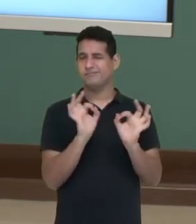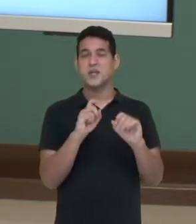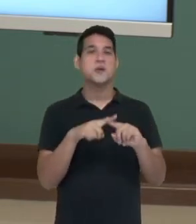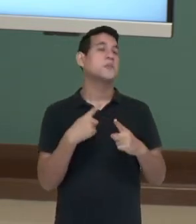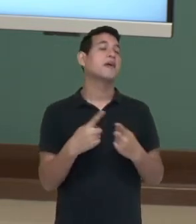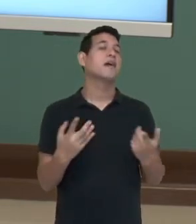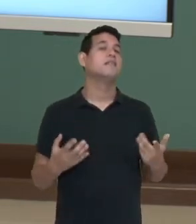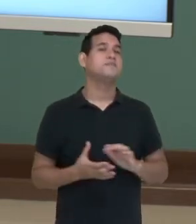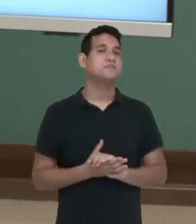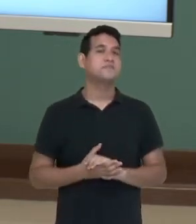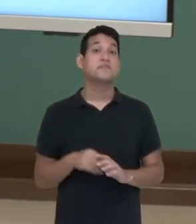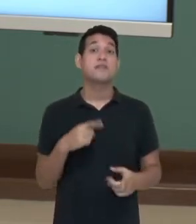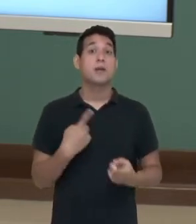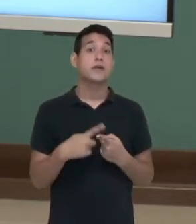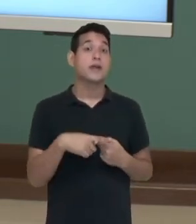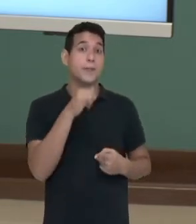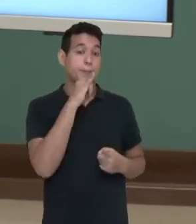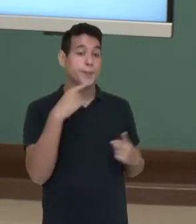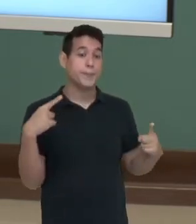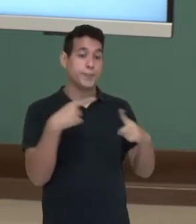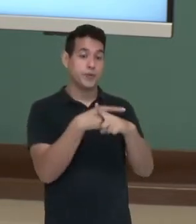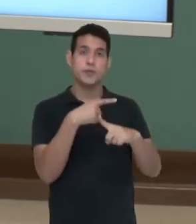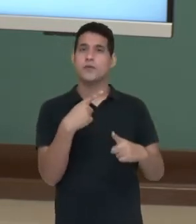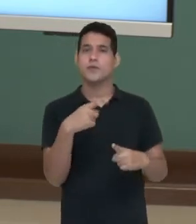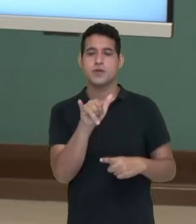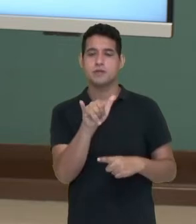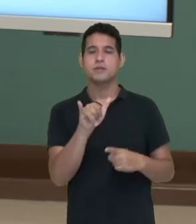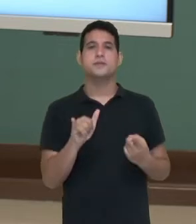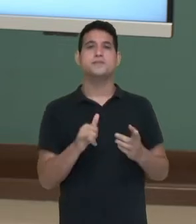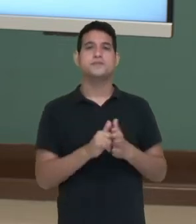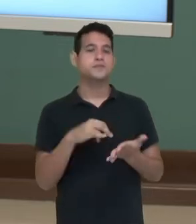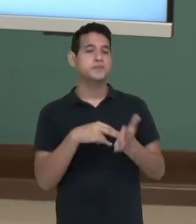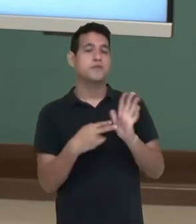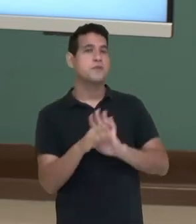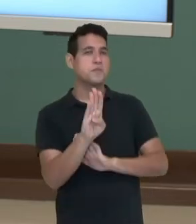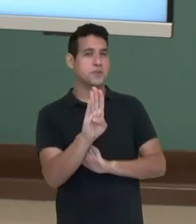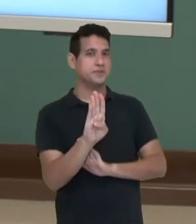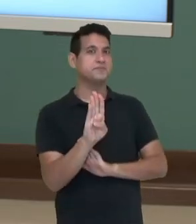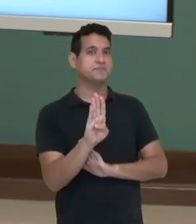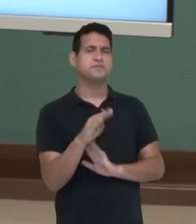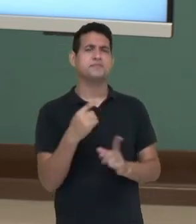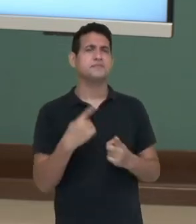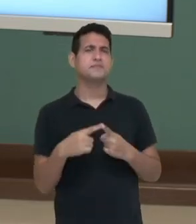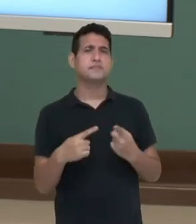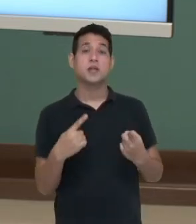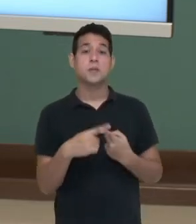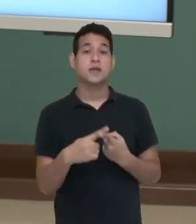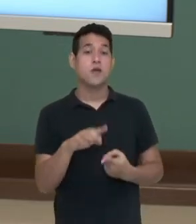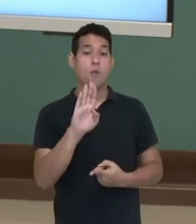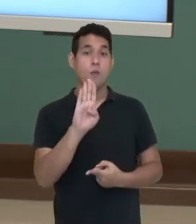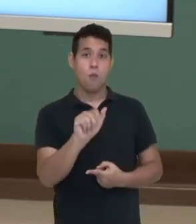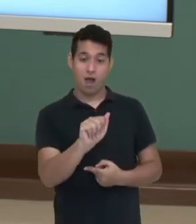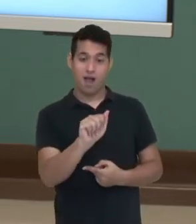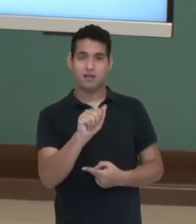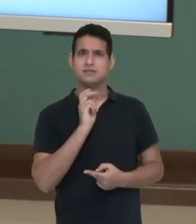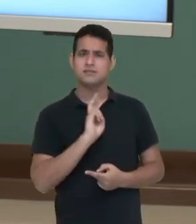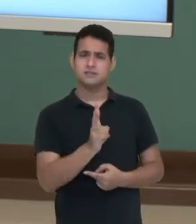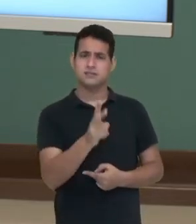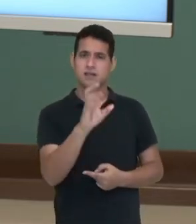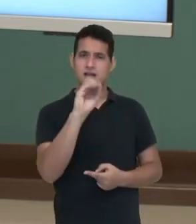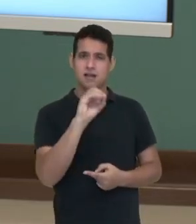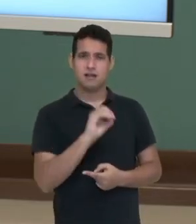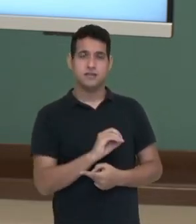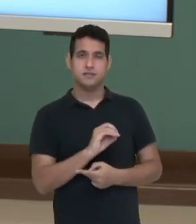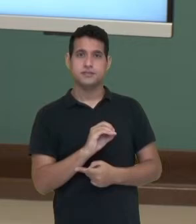Por quê? Porque onde corta no eixo Y é o B. Por quê? Porque o A sempre vai zerar ali, ó,